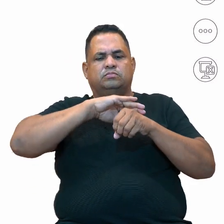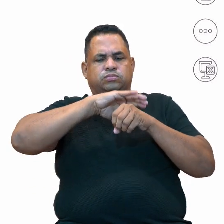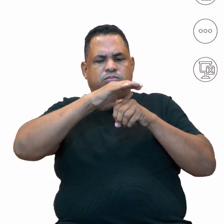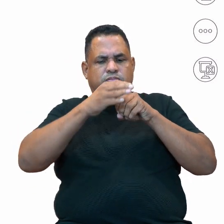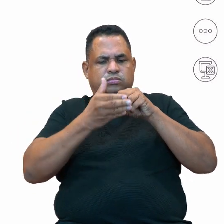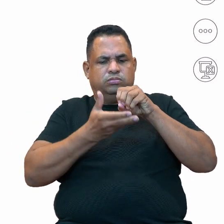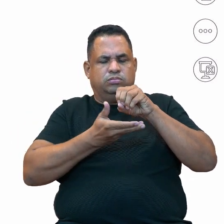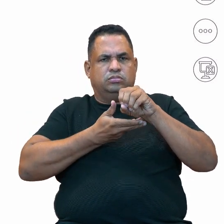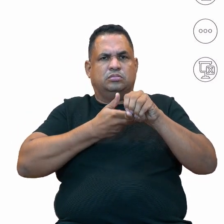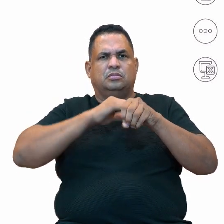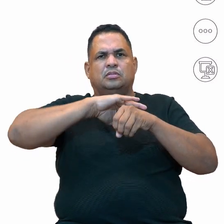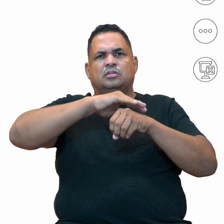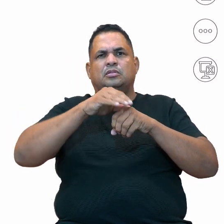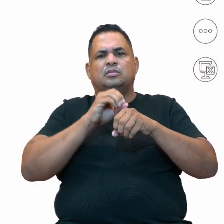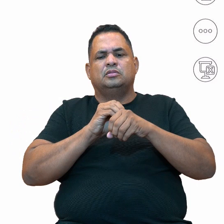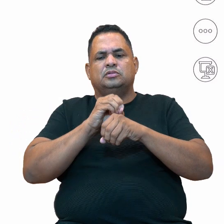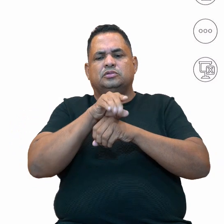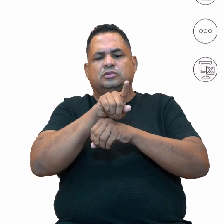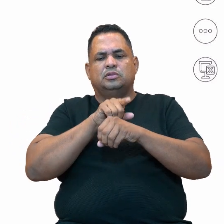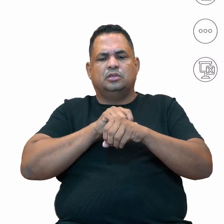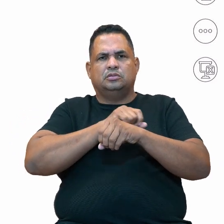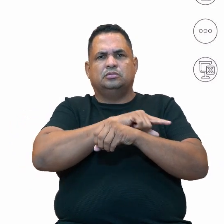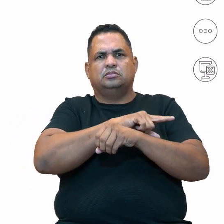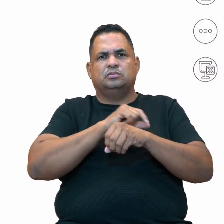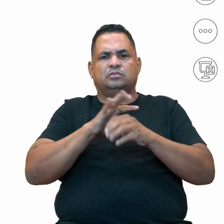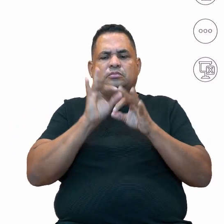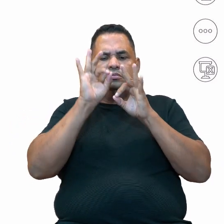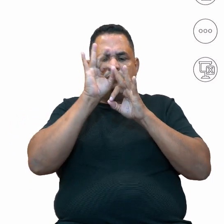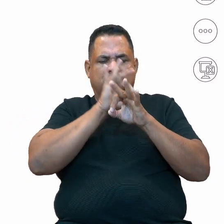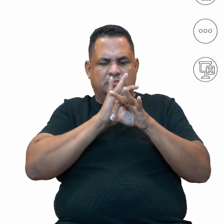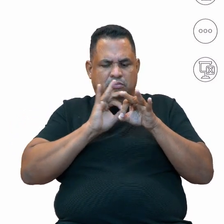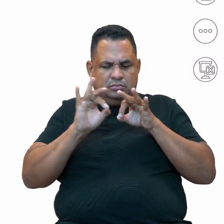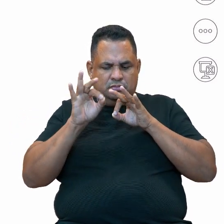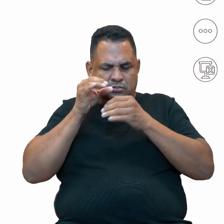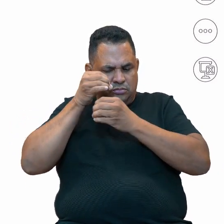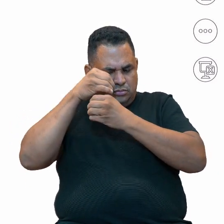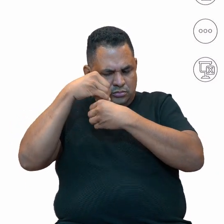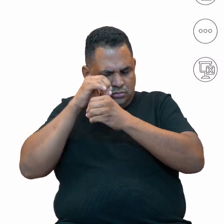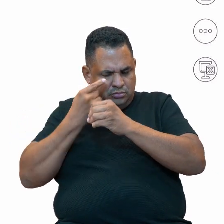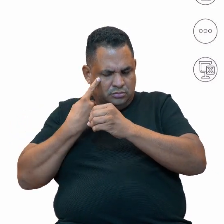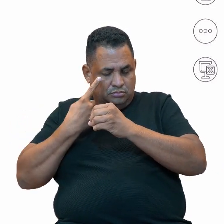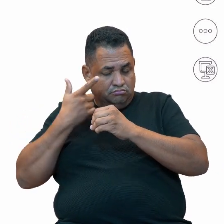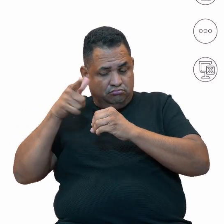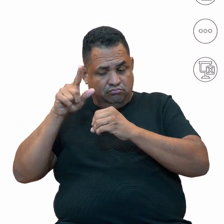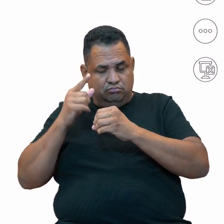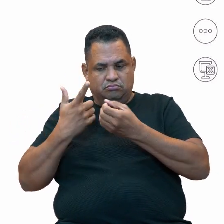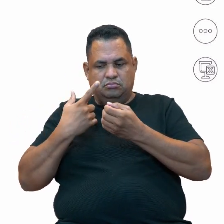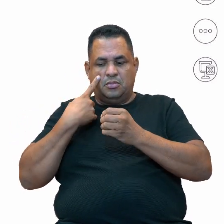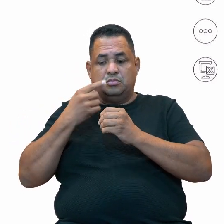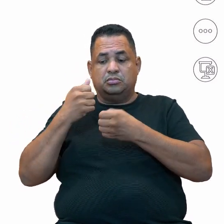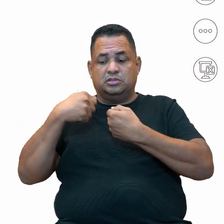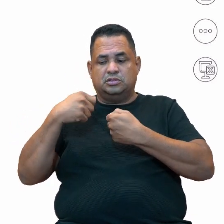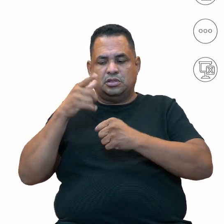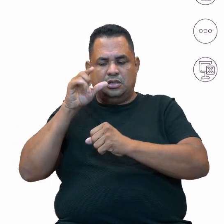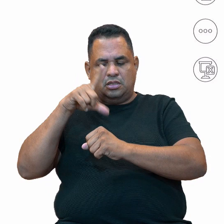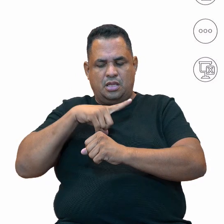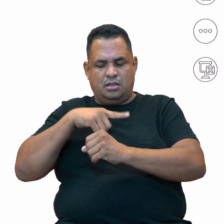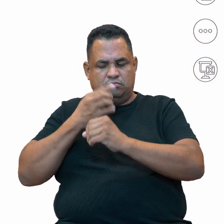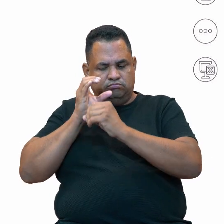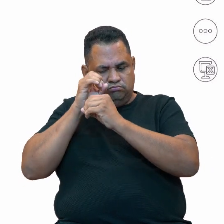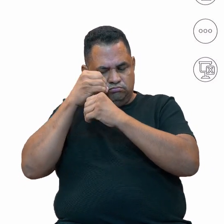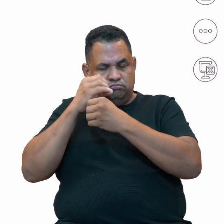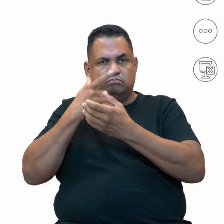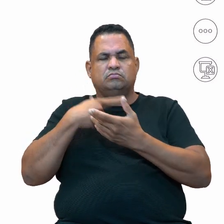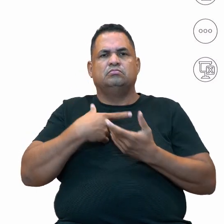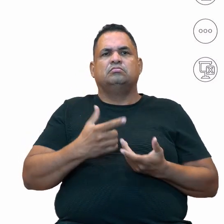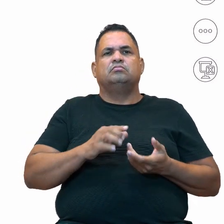de onde saem os esporos, partículas microscópicas, a gente não consegue visualizar. E esses esporos,